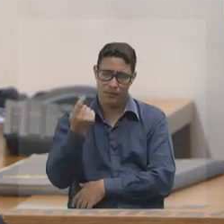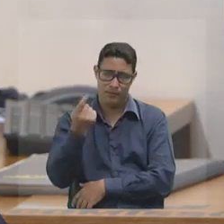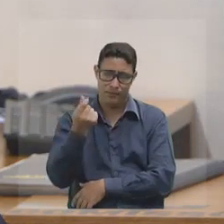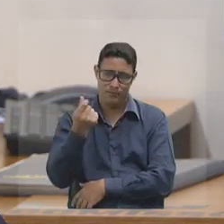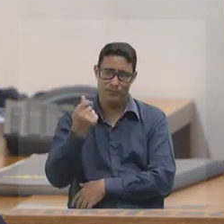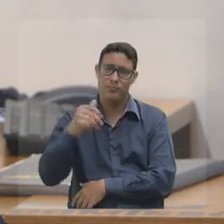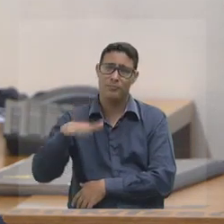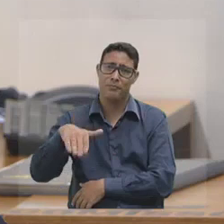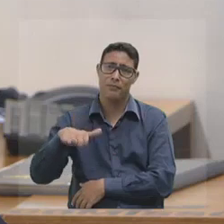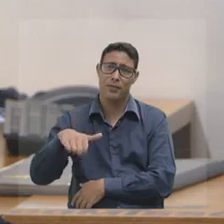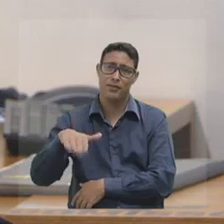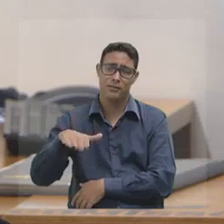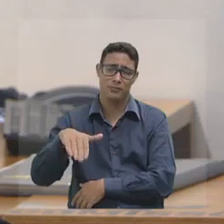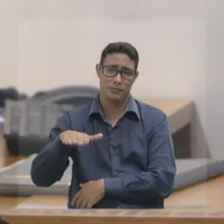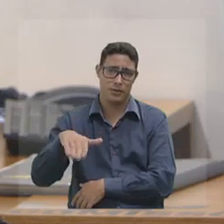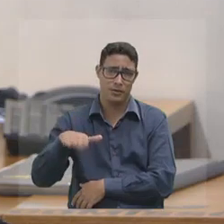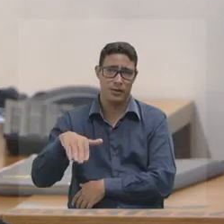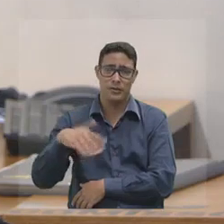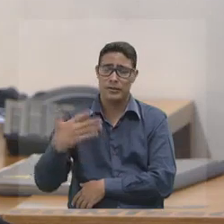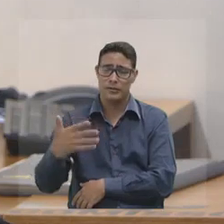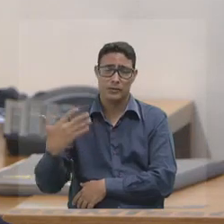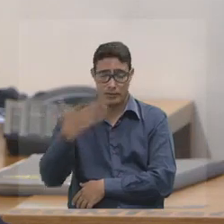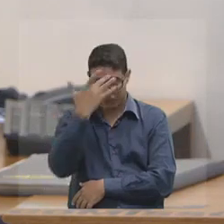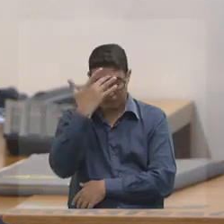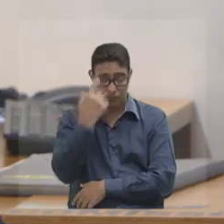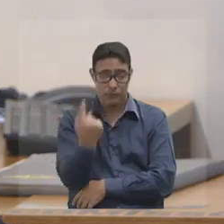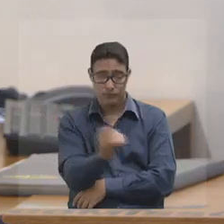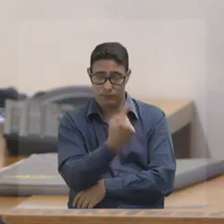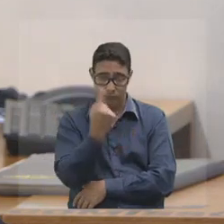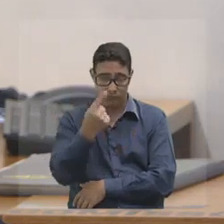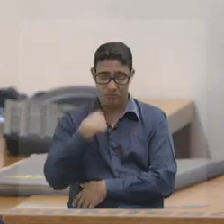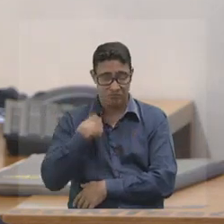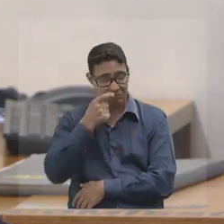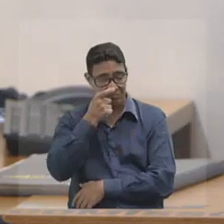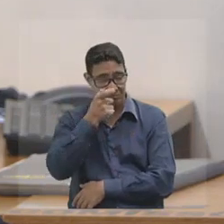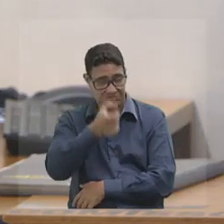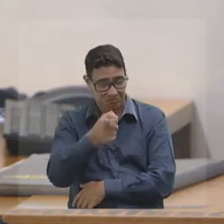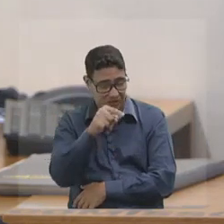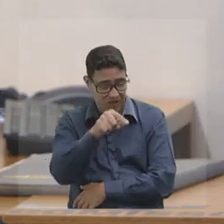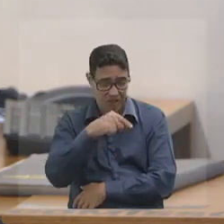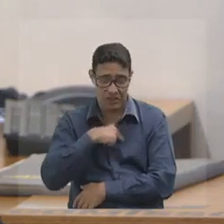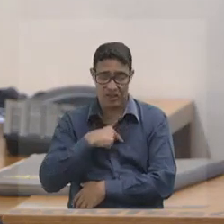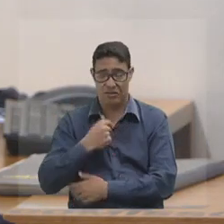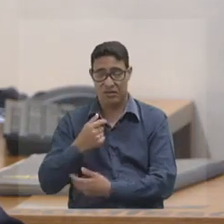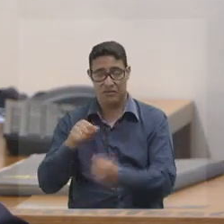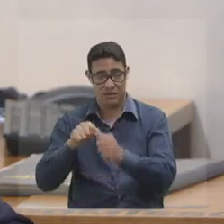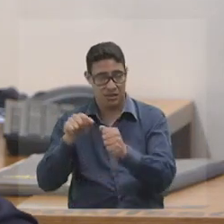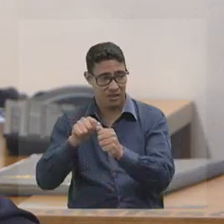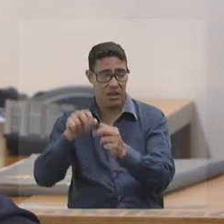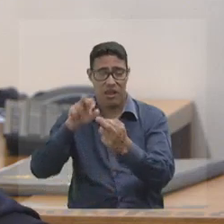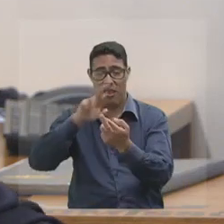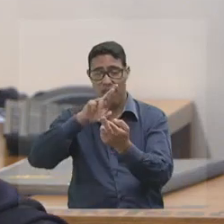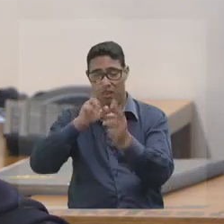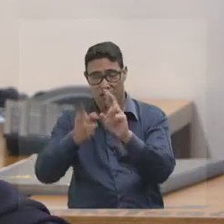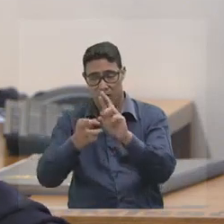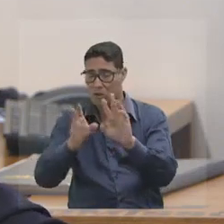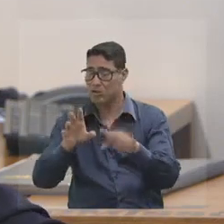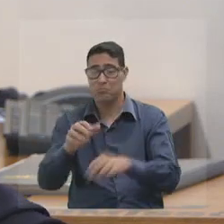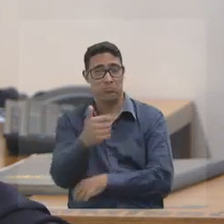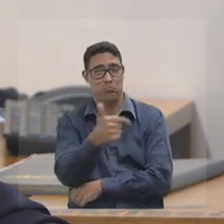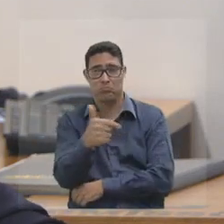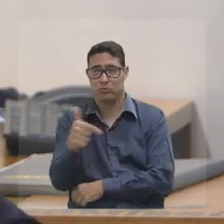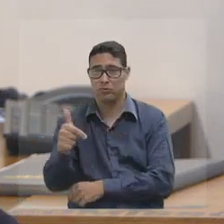né isso não estimula tanto né a a a a questão da reciclagem que deveria ser feito mas